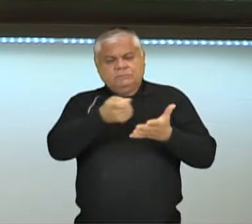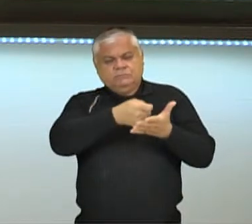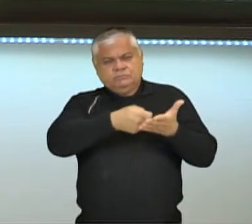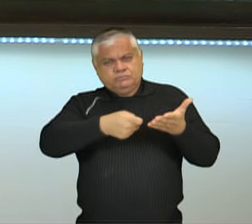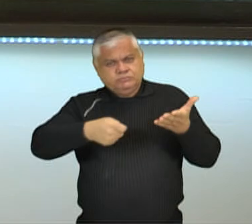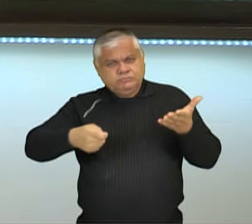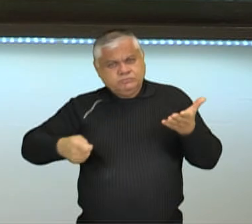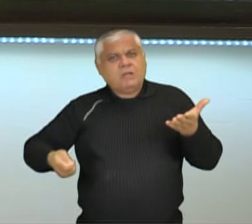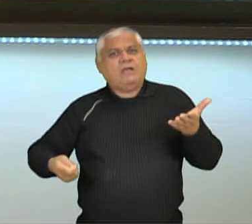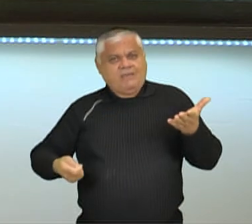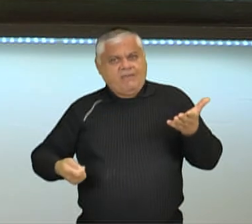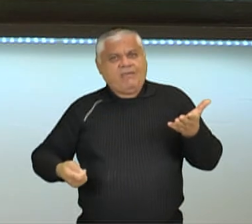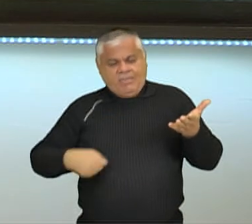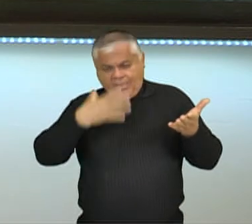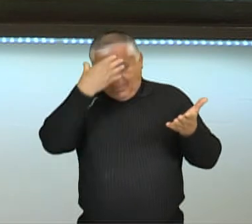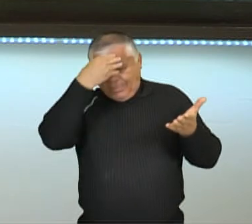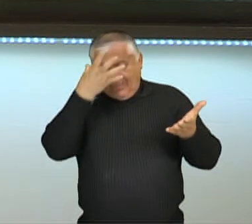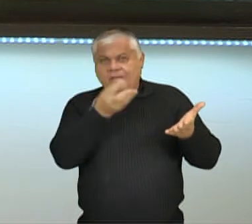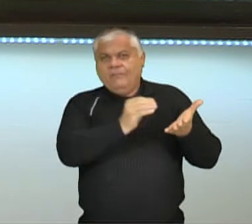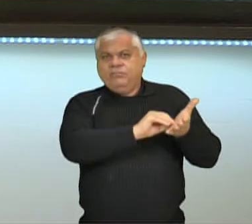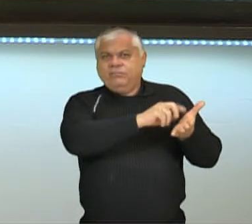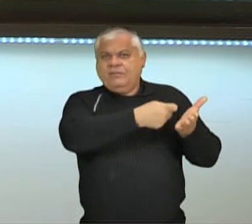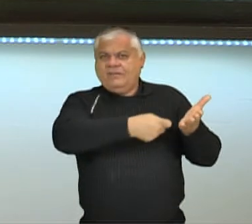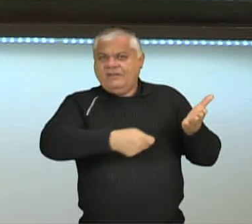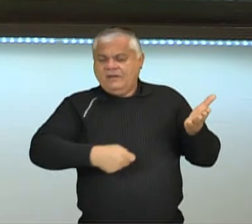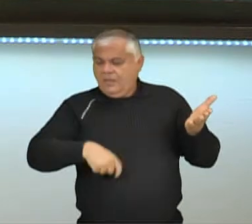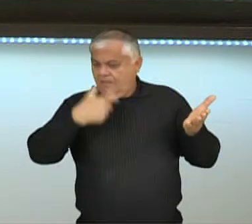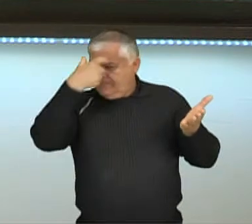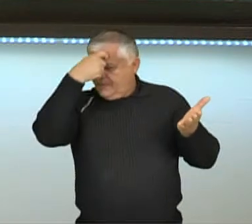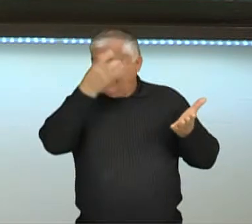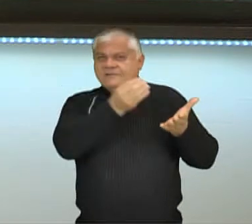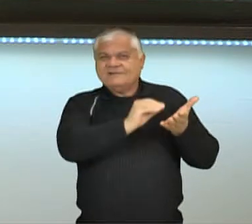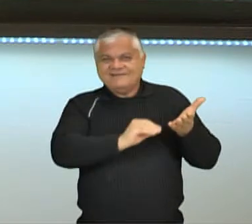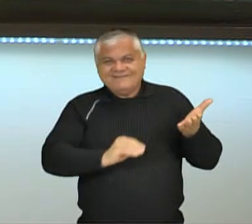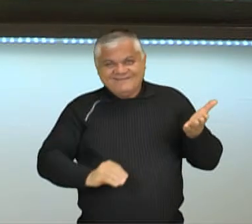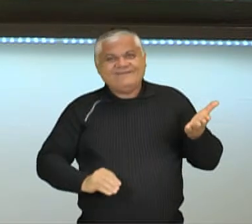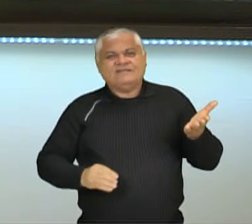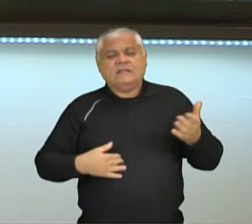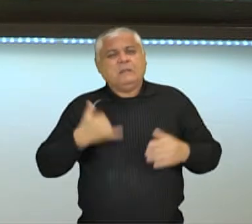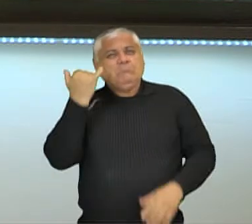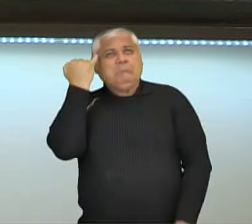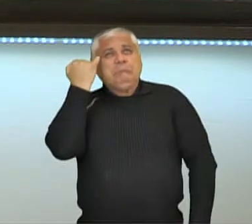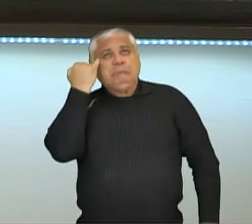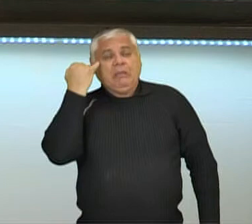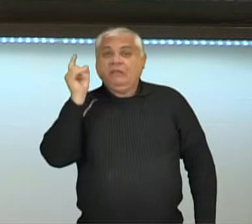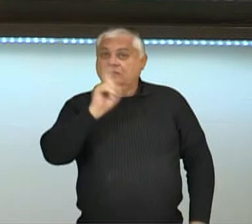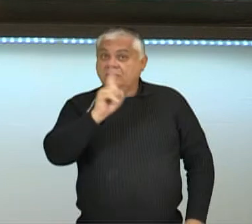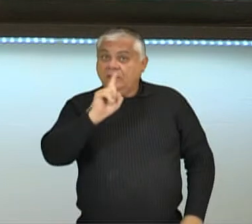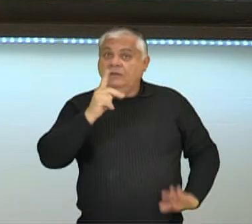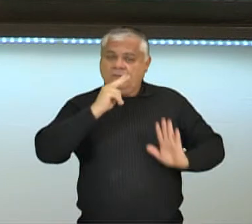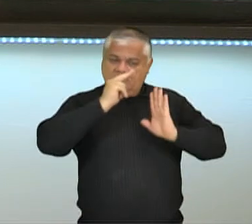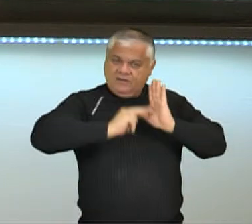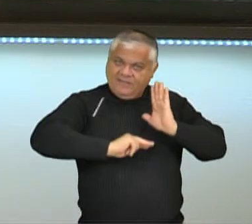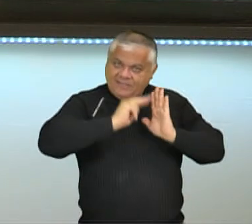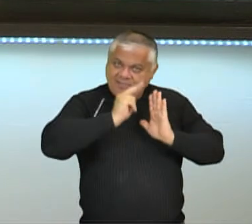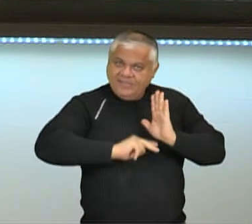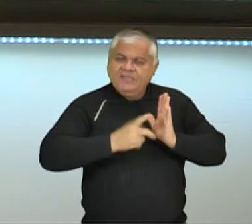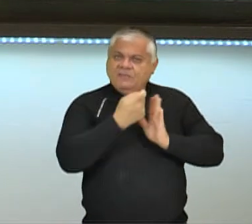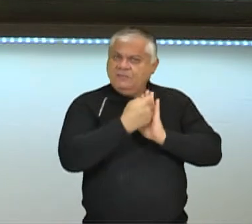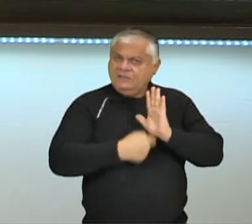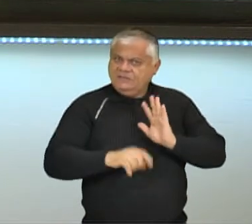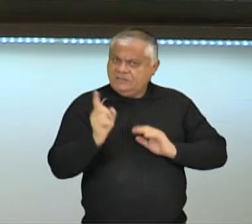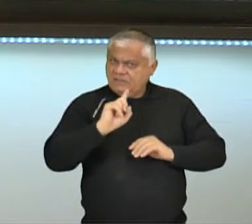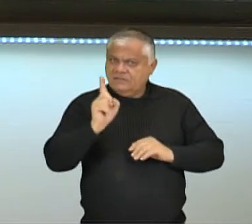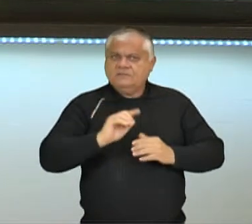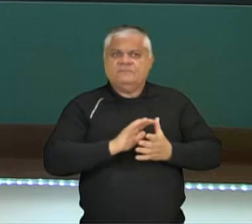escrito. E é isso que é o nosso trabalho. Então não dá para ter preguiça de fazer, não. Não dá preguiça de ler, pode ter preguiça de escrever. Vamos ver